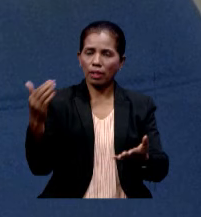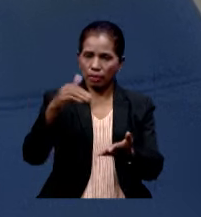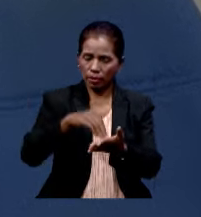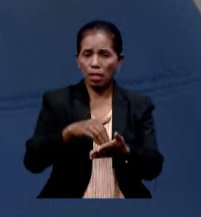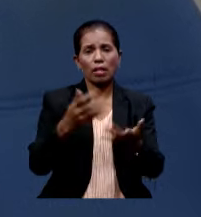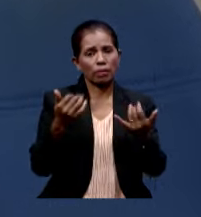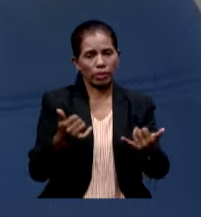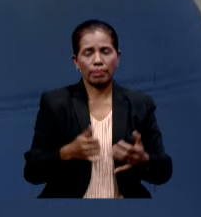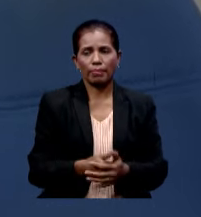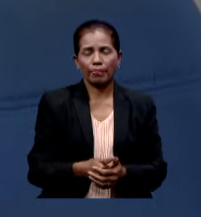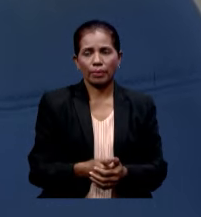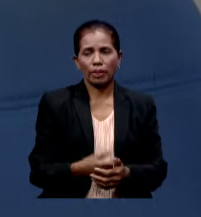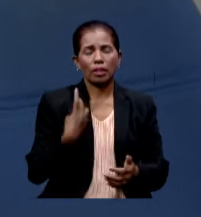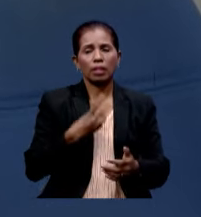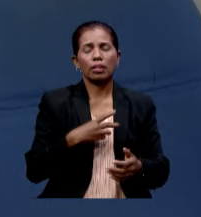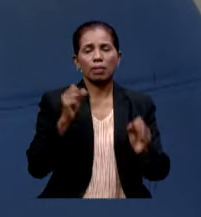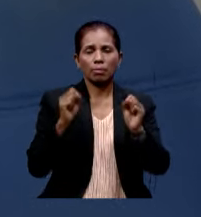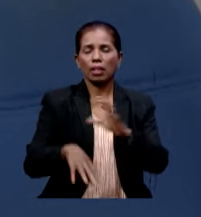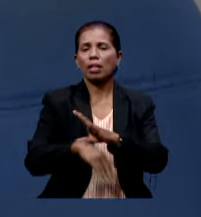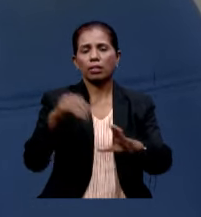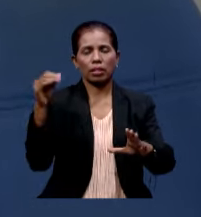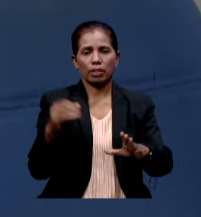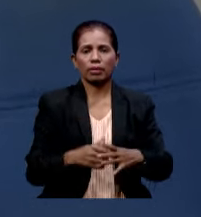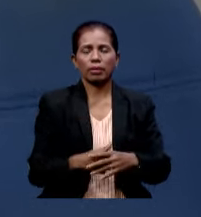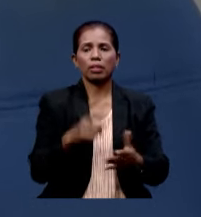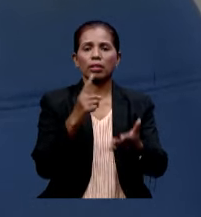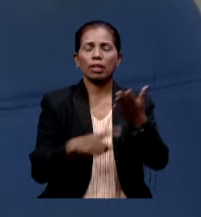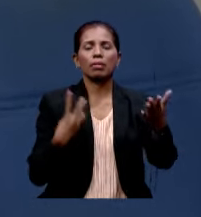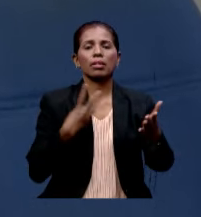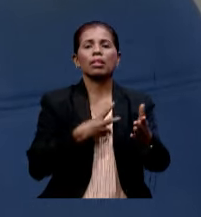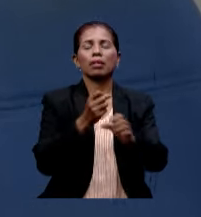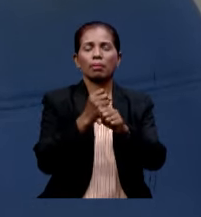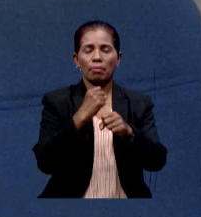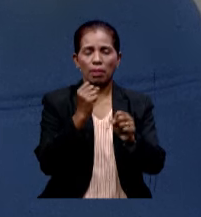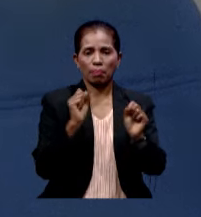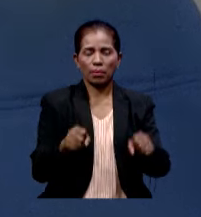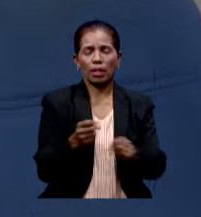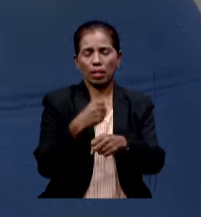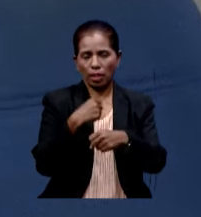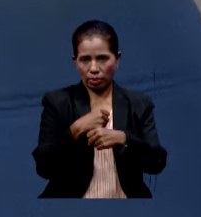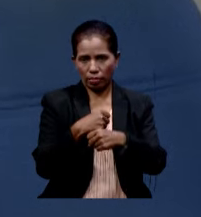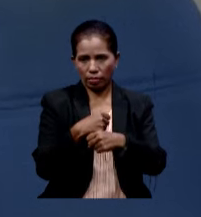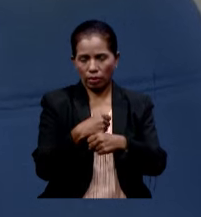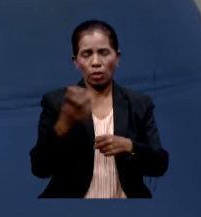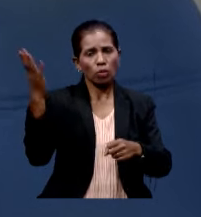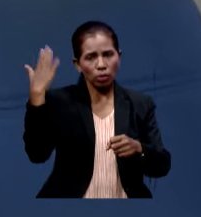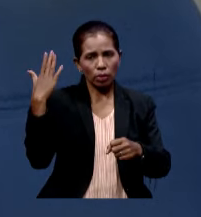Agora, sa solução me kita bela saita. Saida me kita bela hal. Controle basira o loque